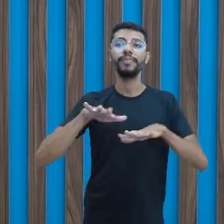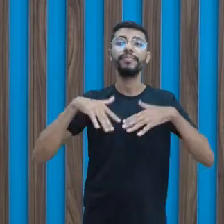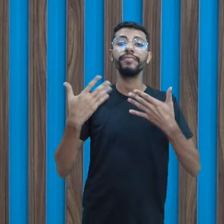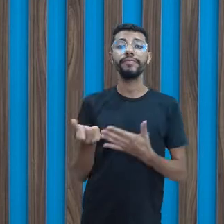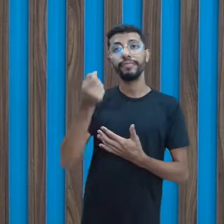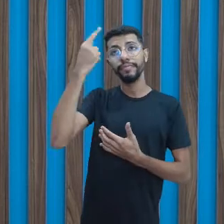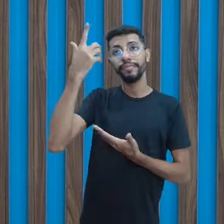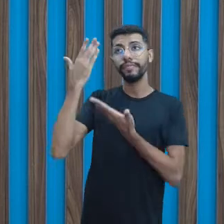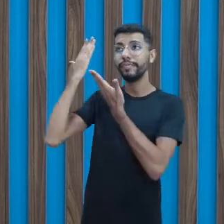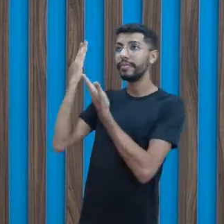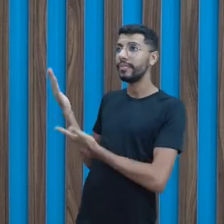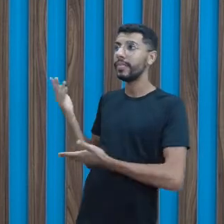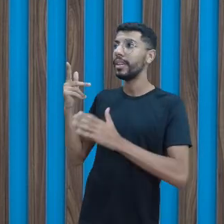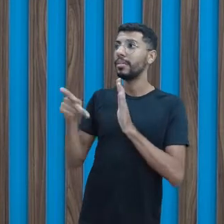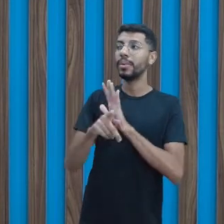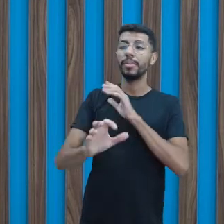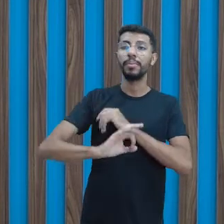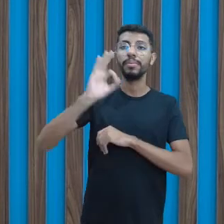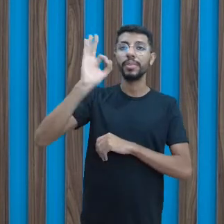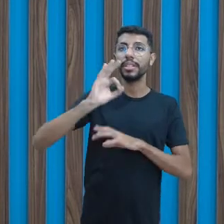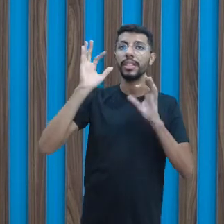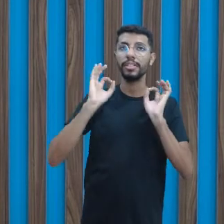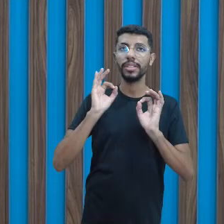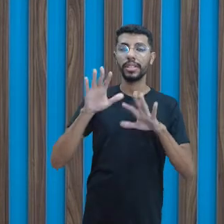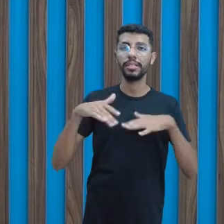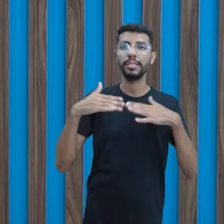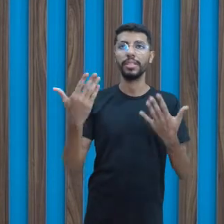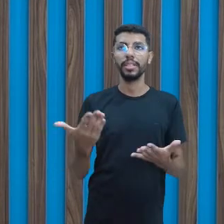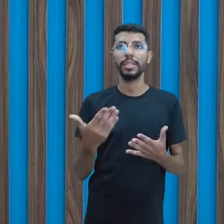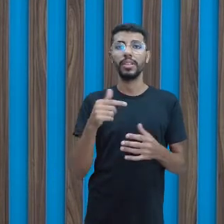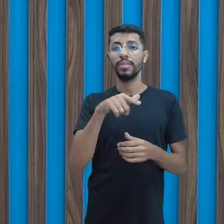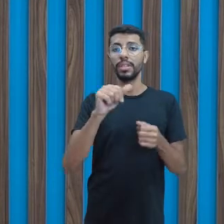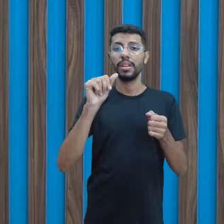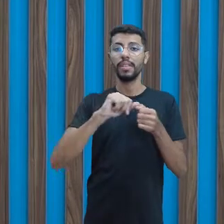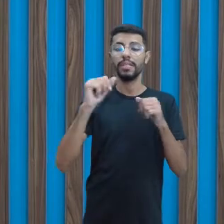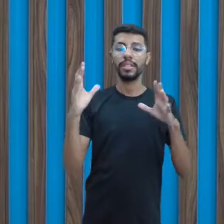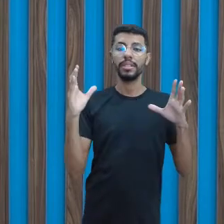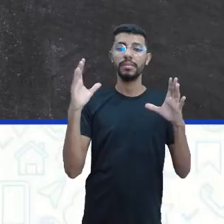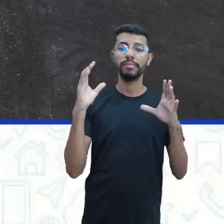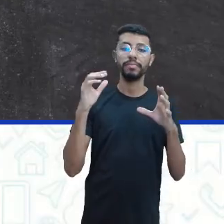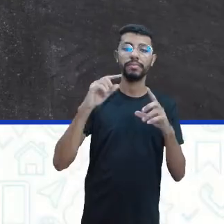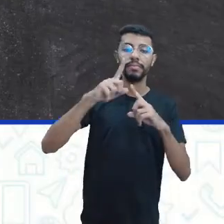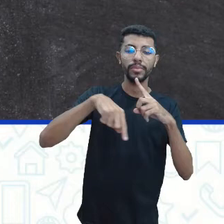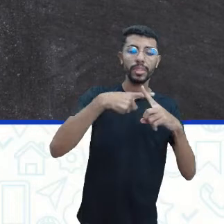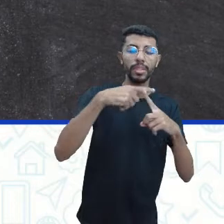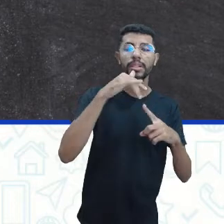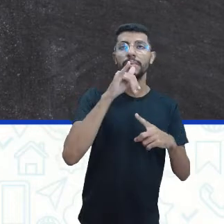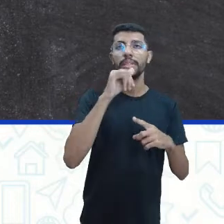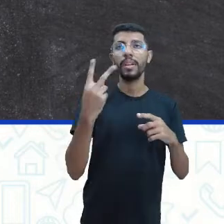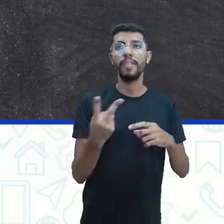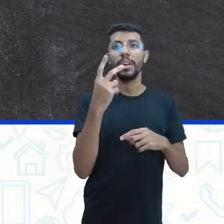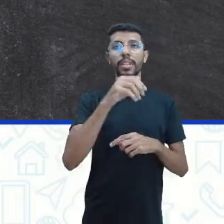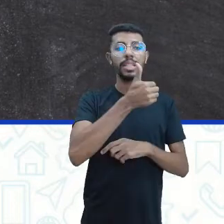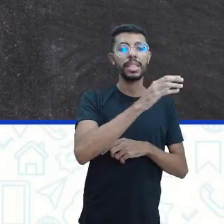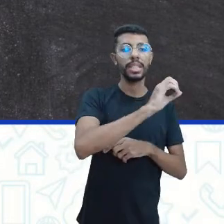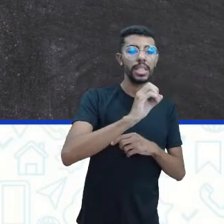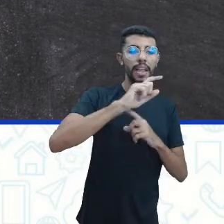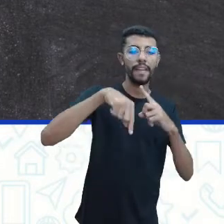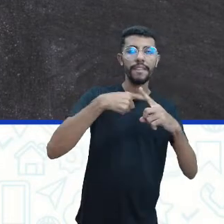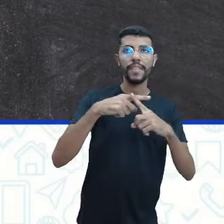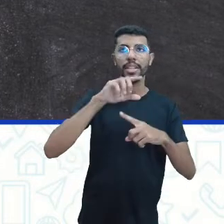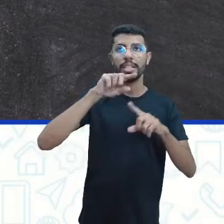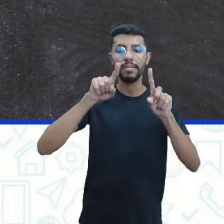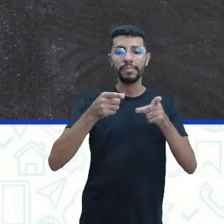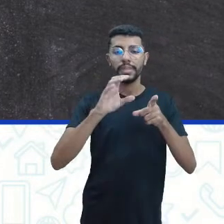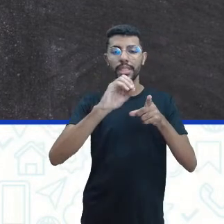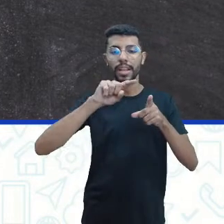é a ideia aí de porcentagem. Quando você multiplicar esses valores aí, o 100 vezes 0,8 vezes